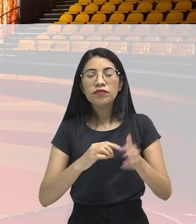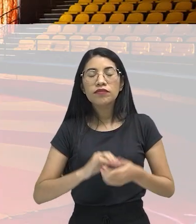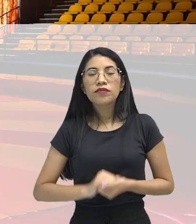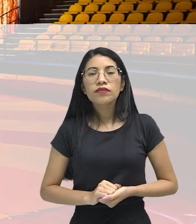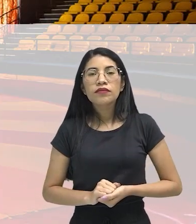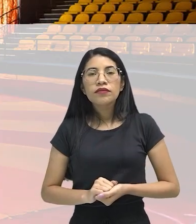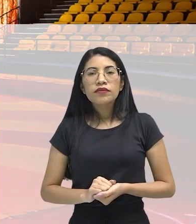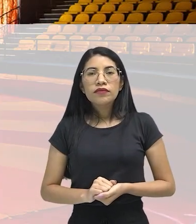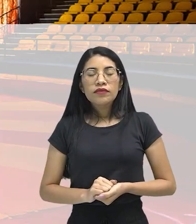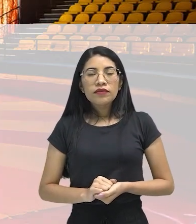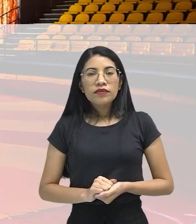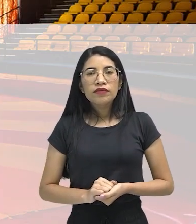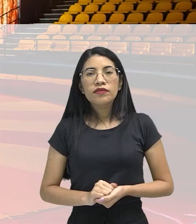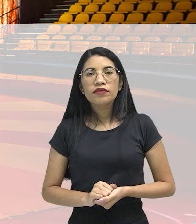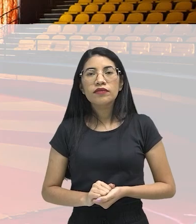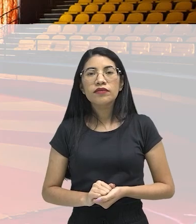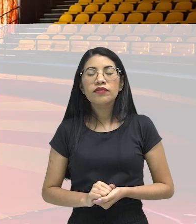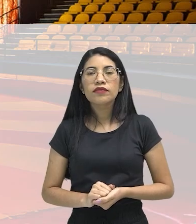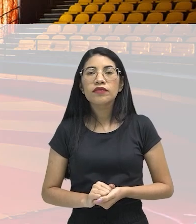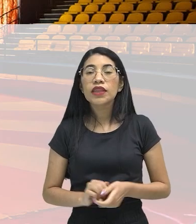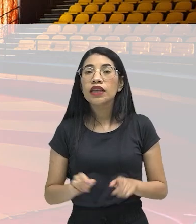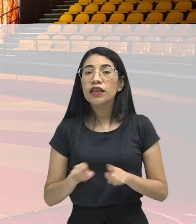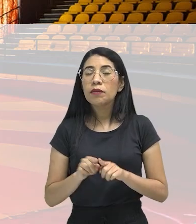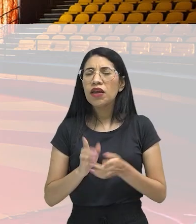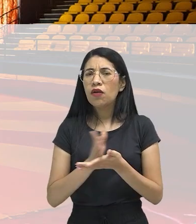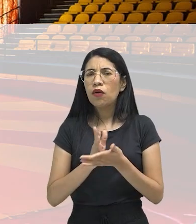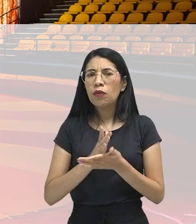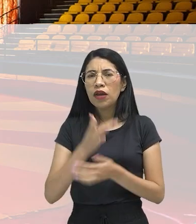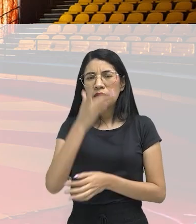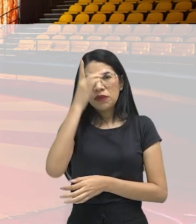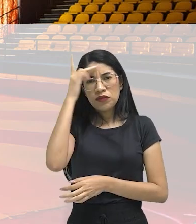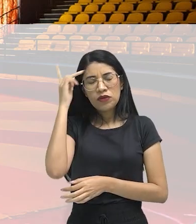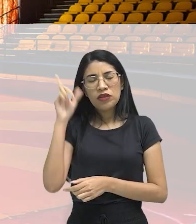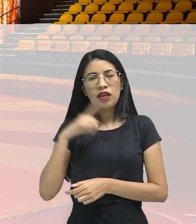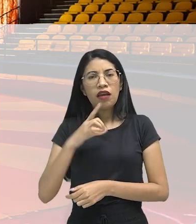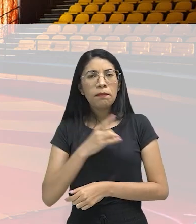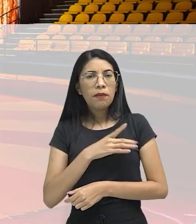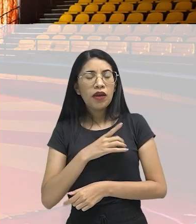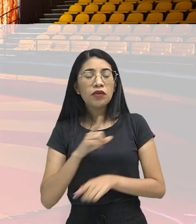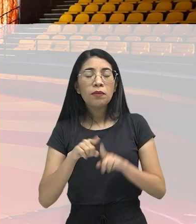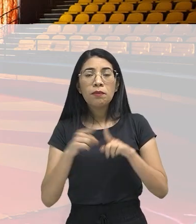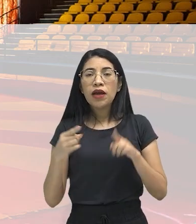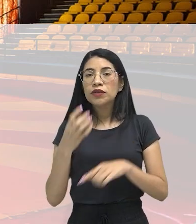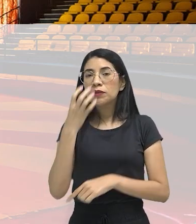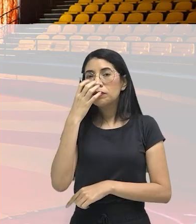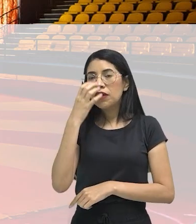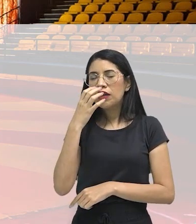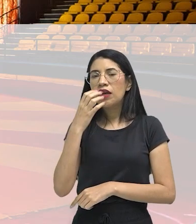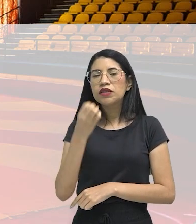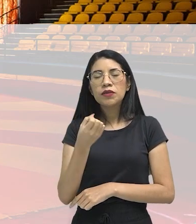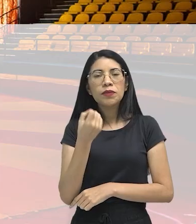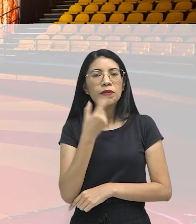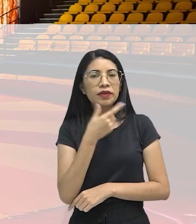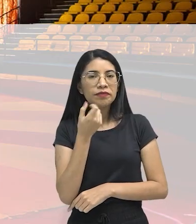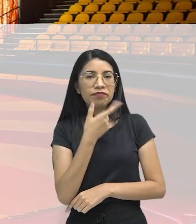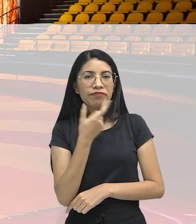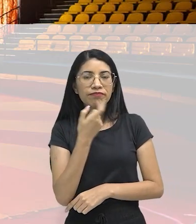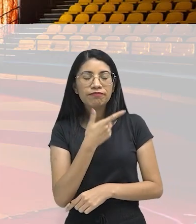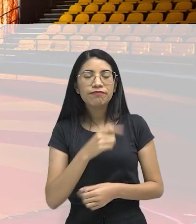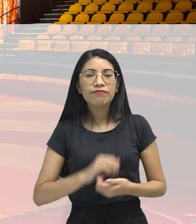nosso picadeiro. É bem legal. Há quem tenha medo, mas eu garanto para vocês que os palhaços são bem